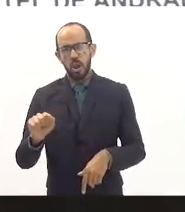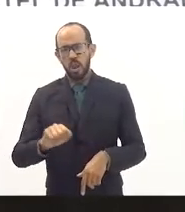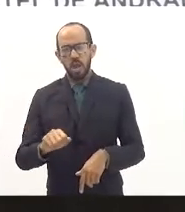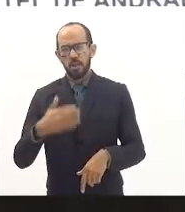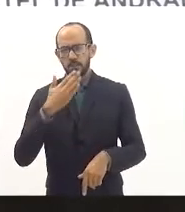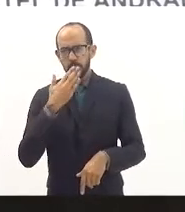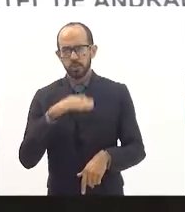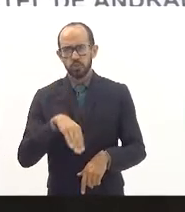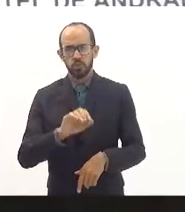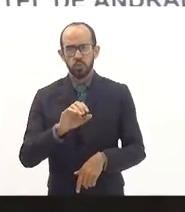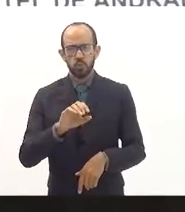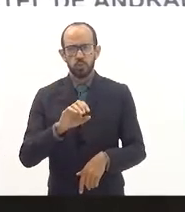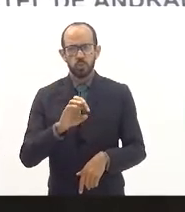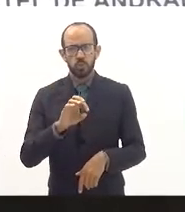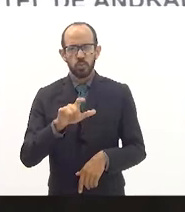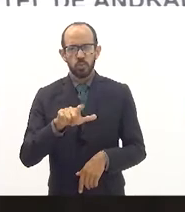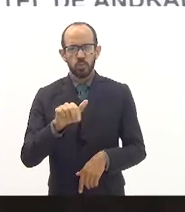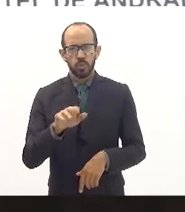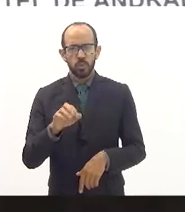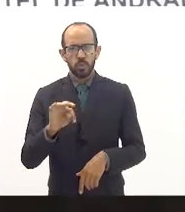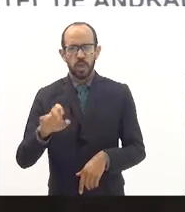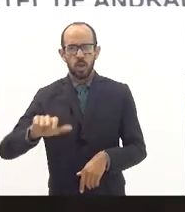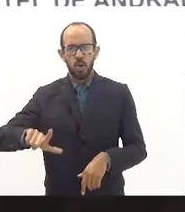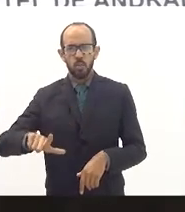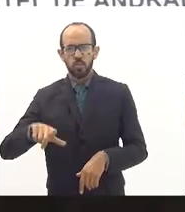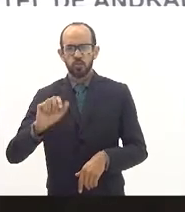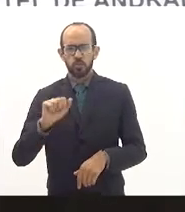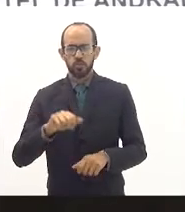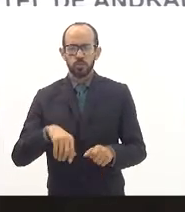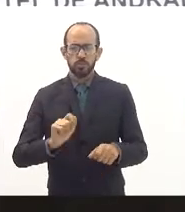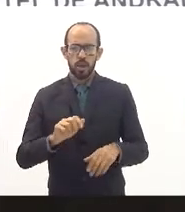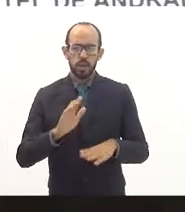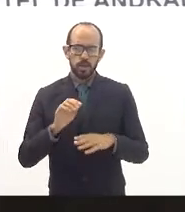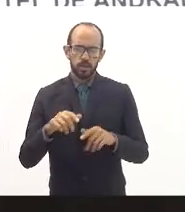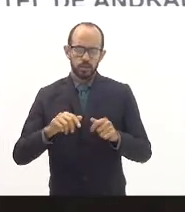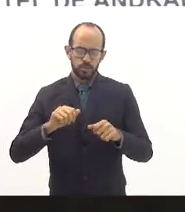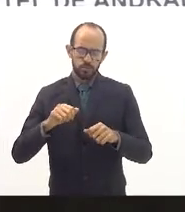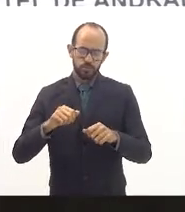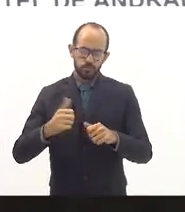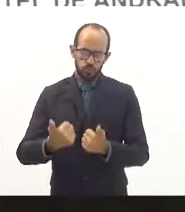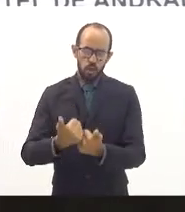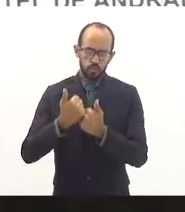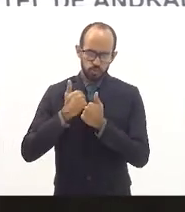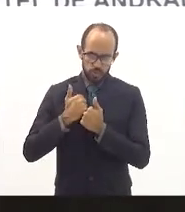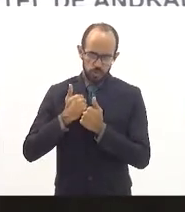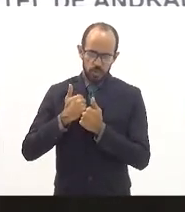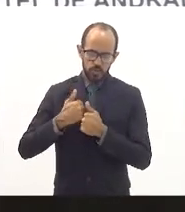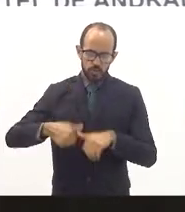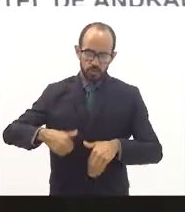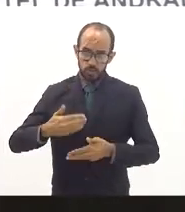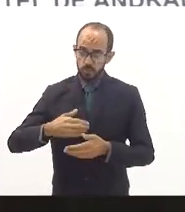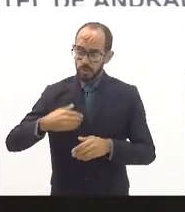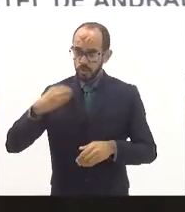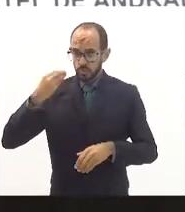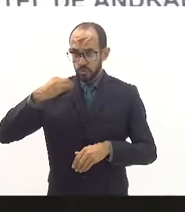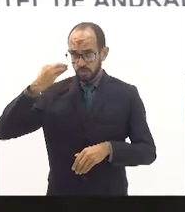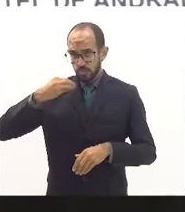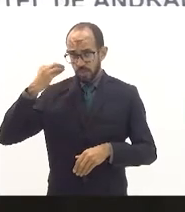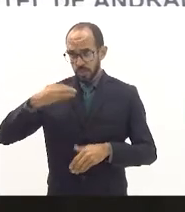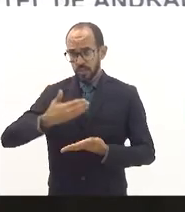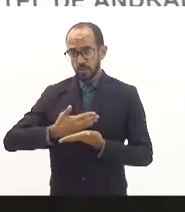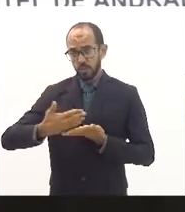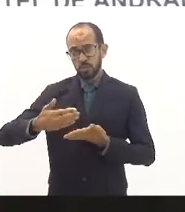Andrade, trabalhista histórico, que ao longo de sua trajetória iniciada em